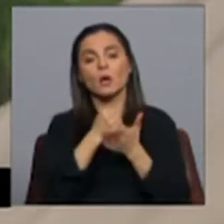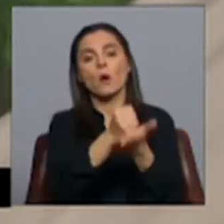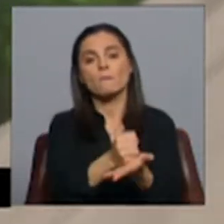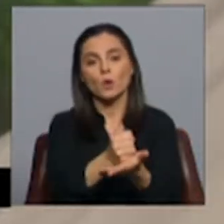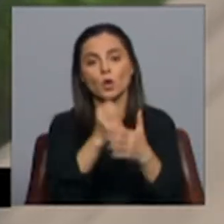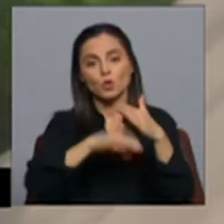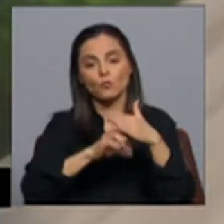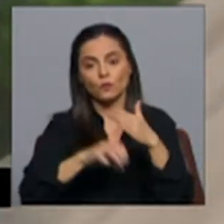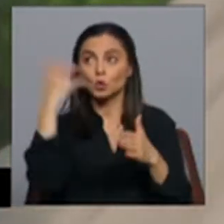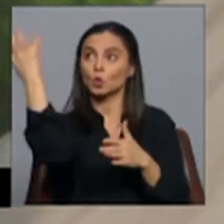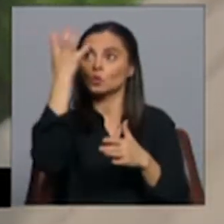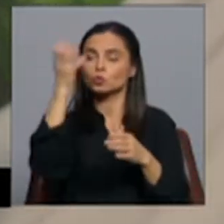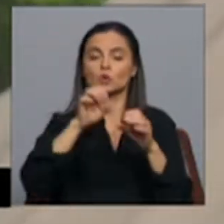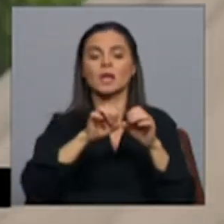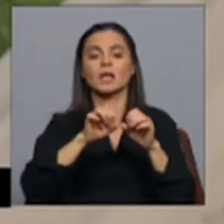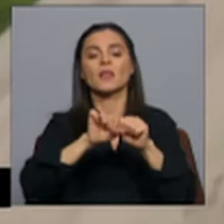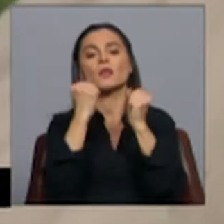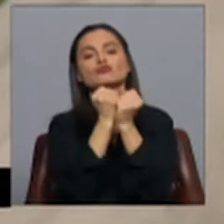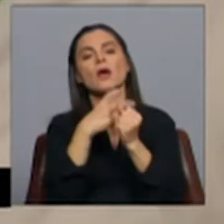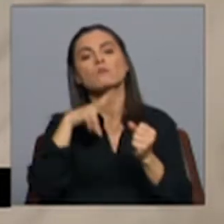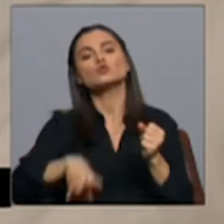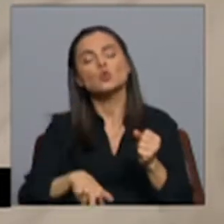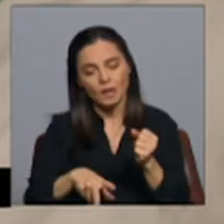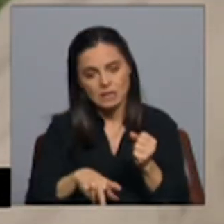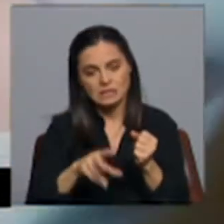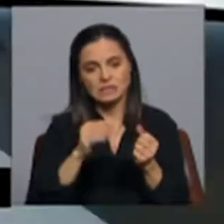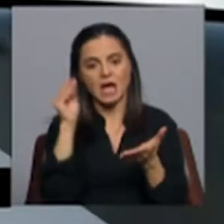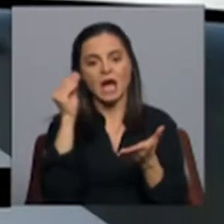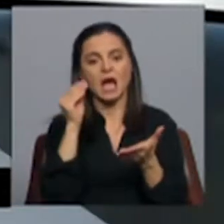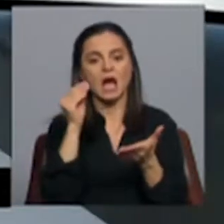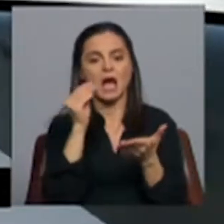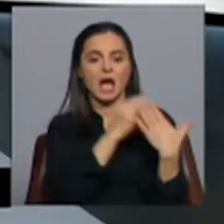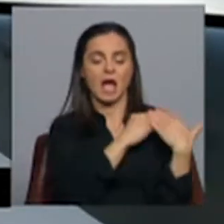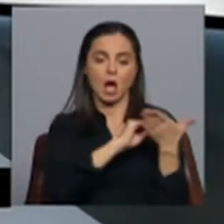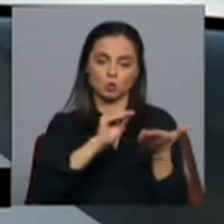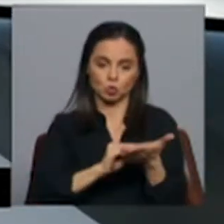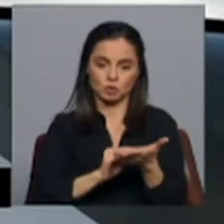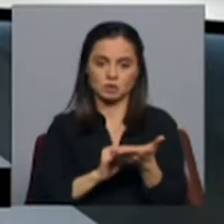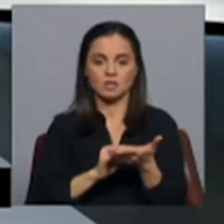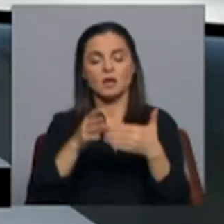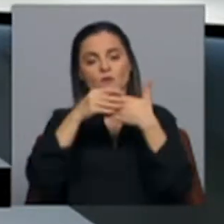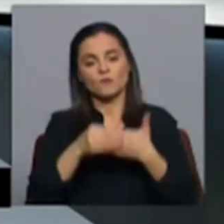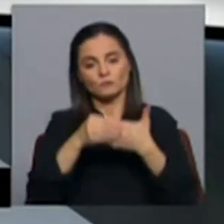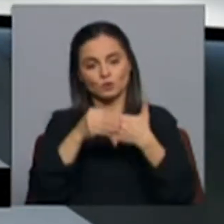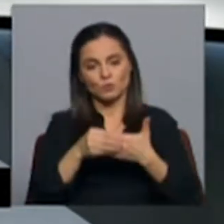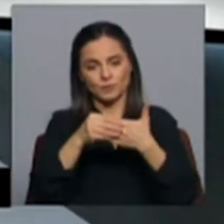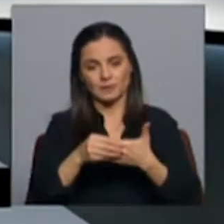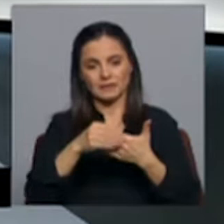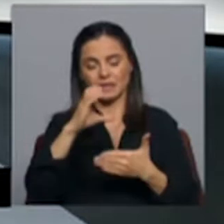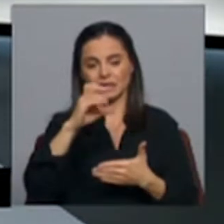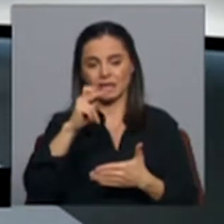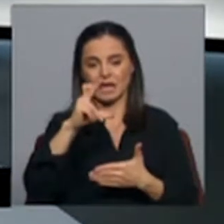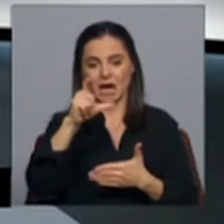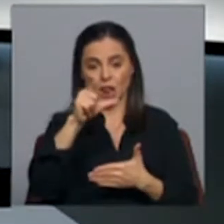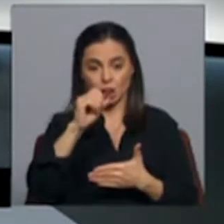Sociedade Portuguesa de Autores. Boa noite, Álvaro. Olá, Sandra, vamos cumprimentar o Carluz, que está aqui muito perto de nós. Está, mas só numa sala aqui. Vivemos um